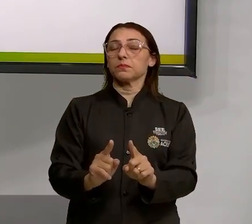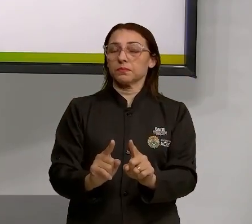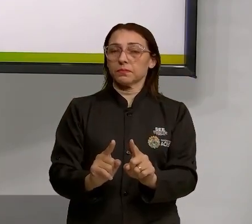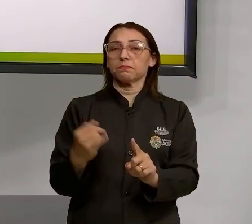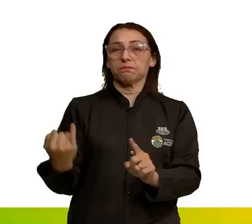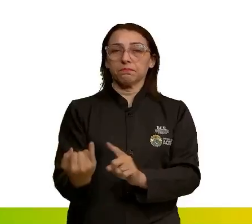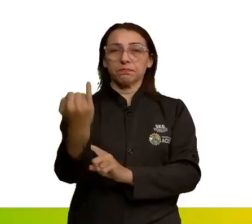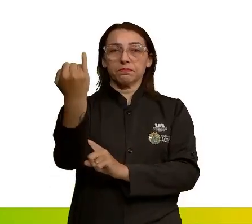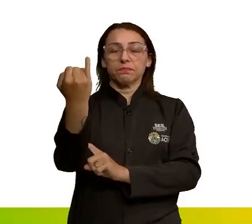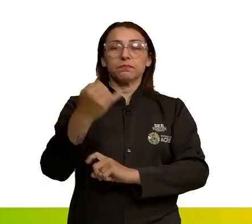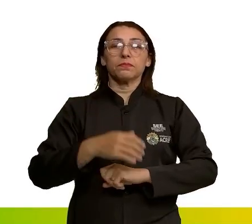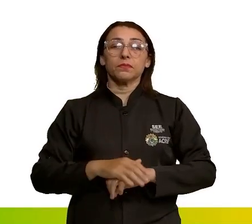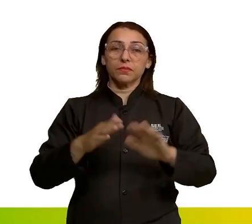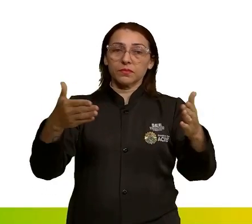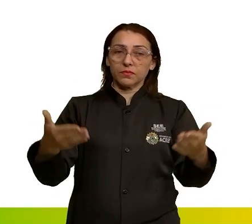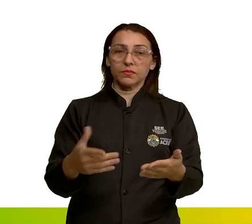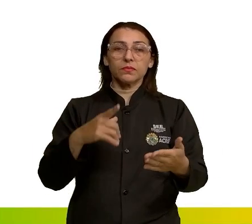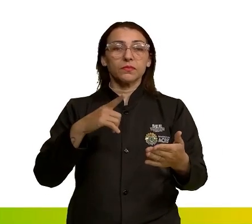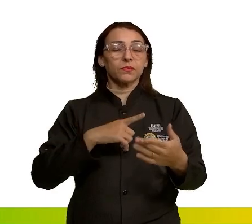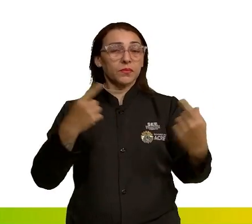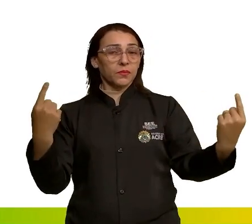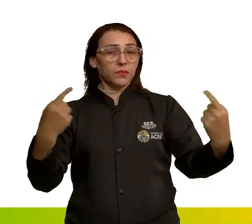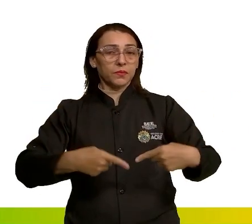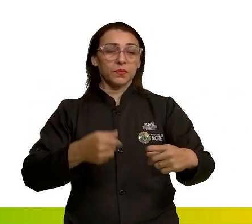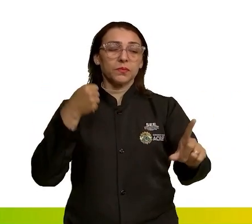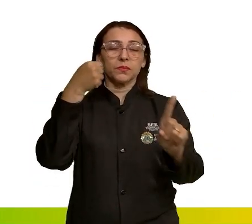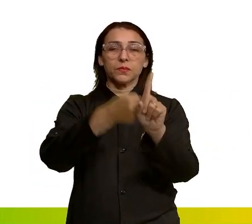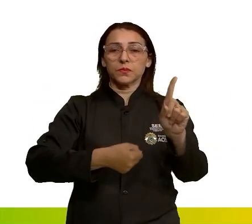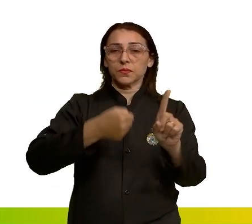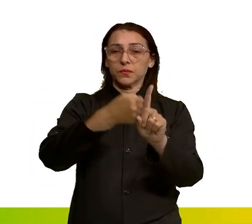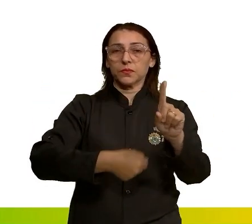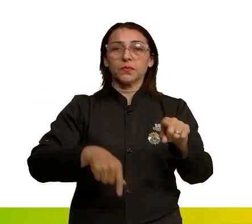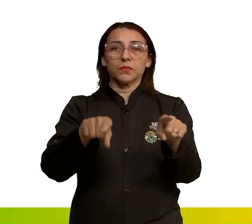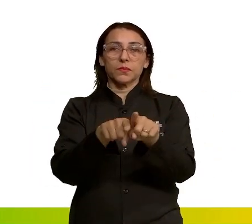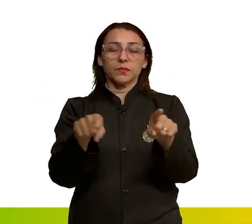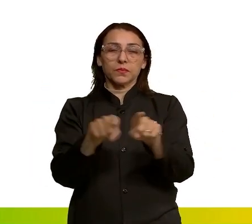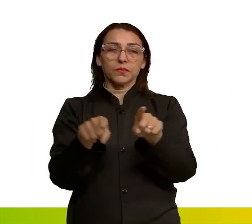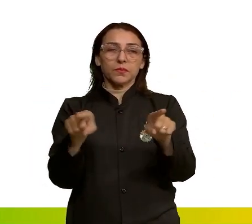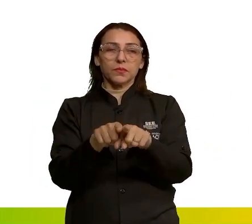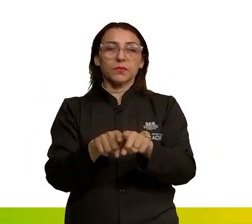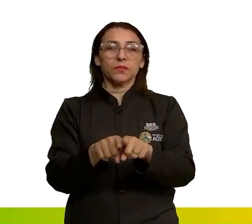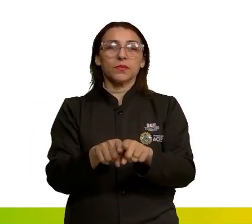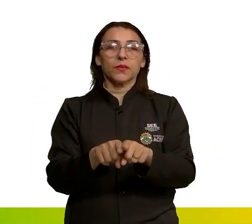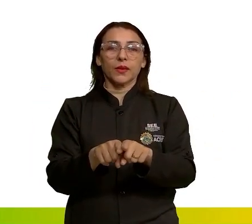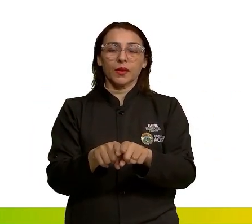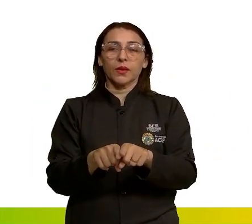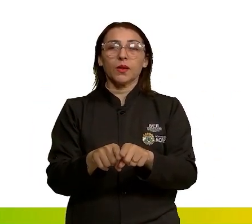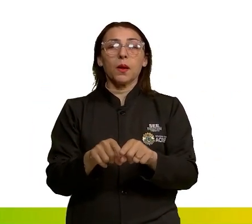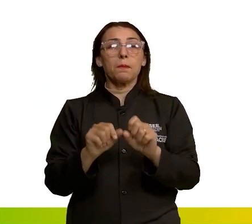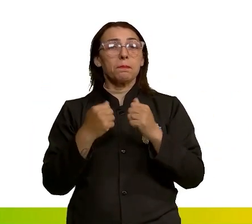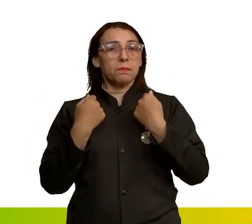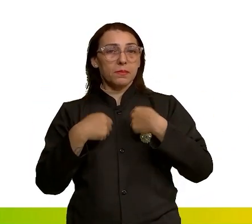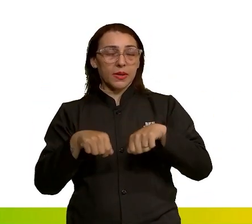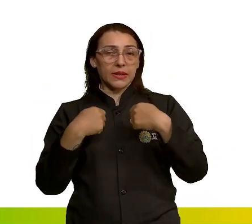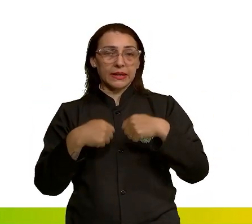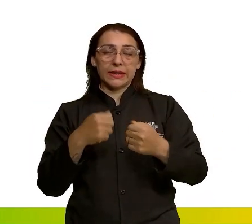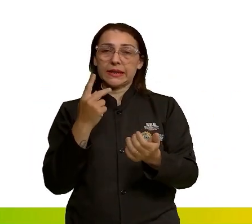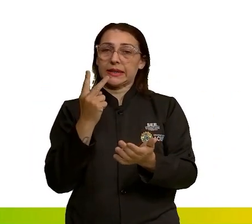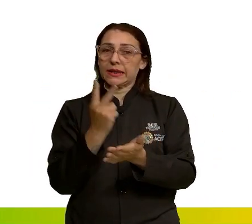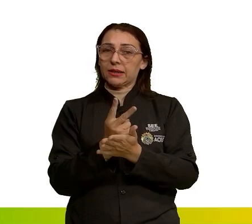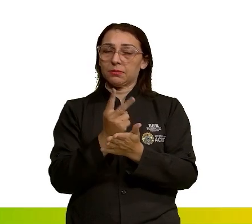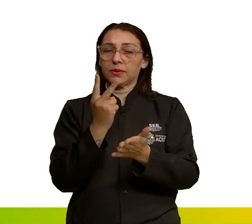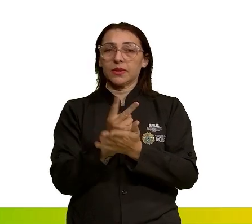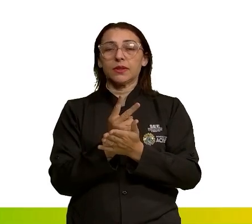vital importância. Agora, nós temos alguns desafios e impactos que a gente precisa sempre levar